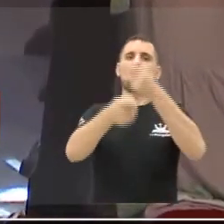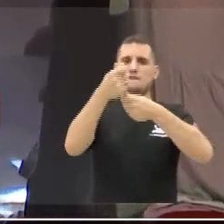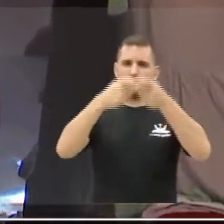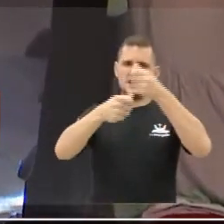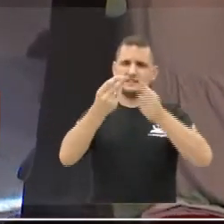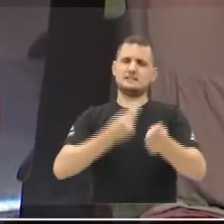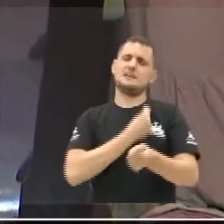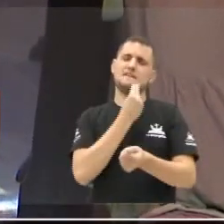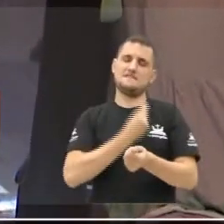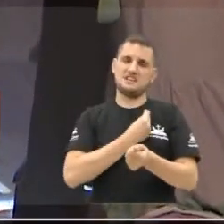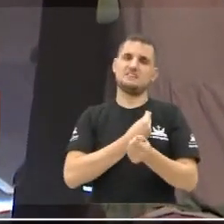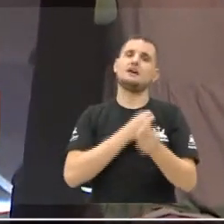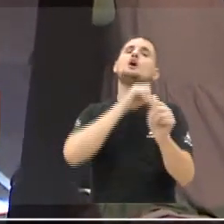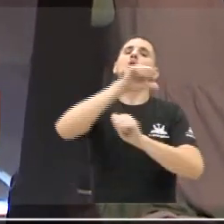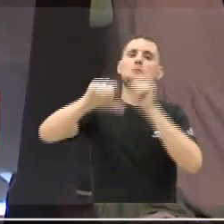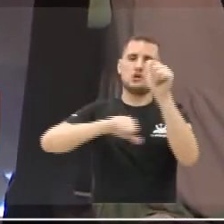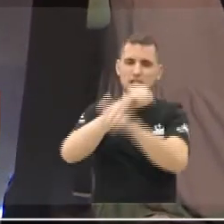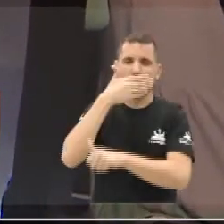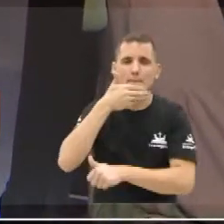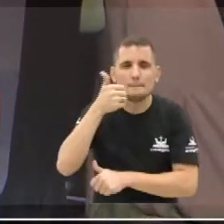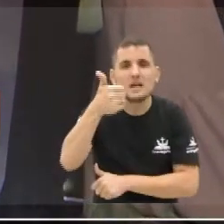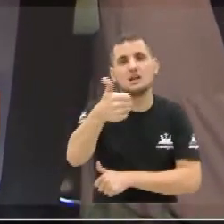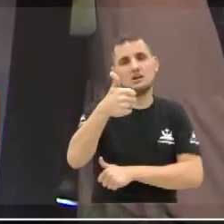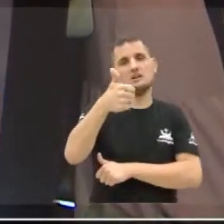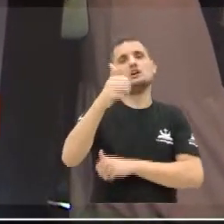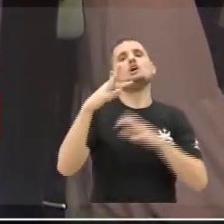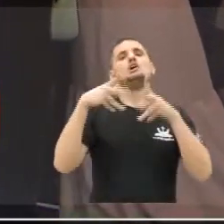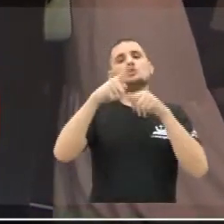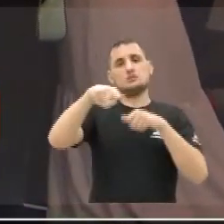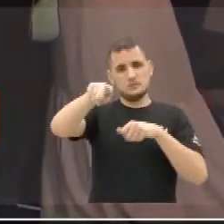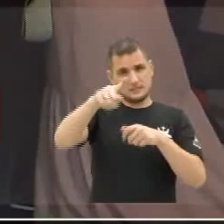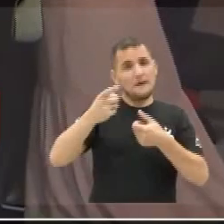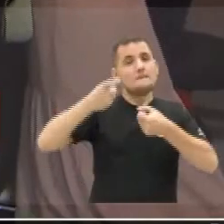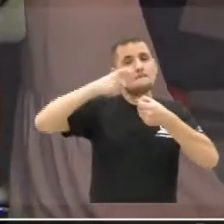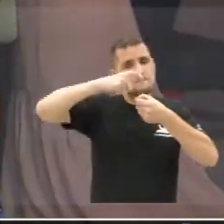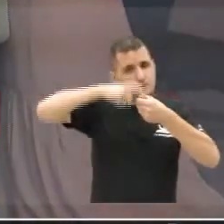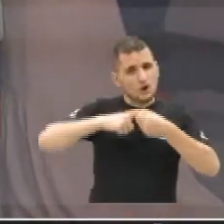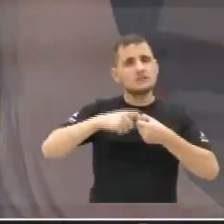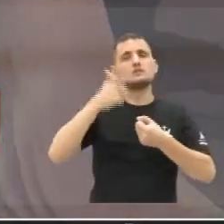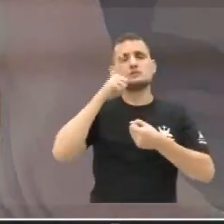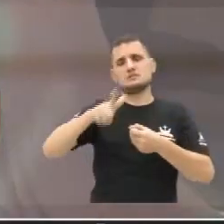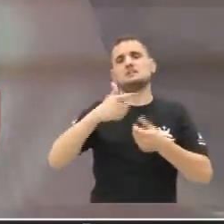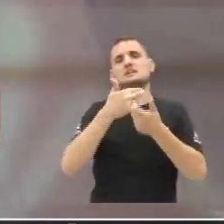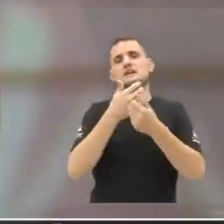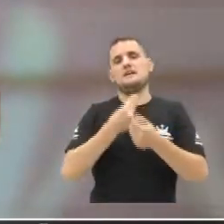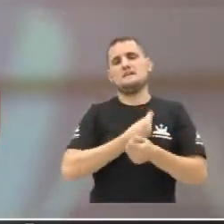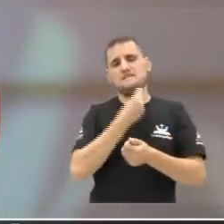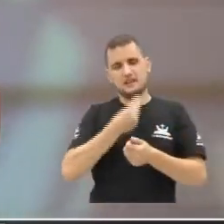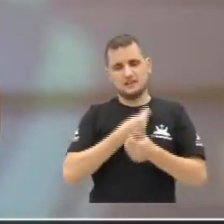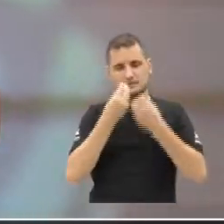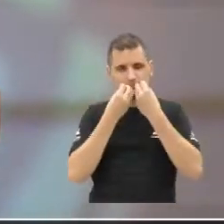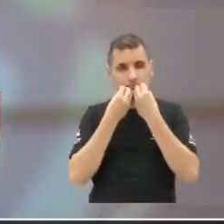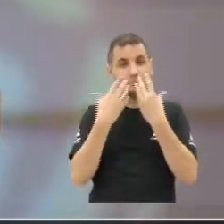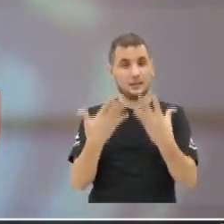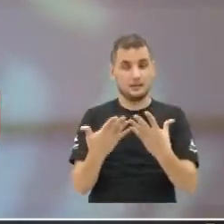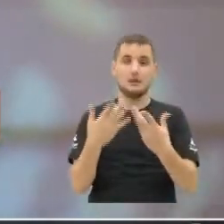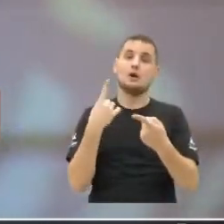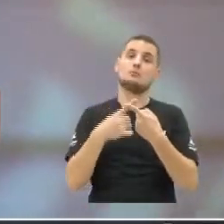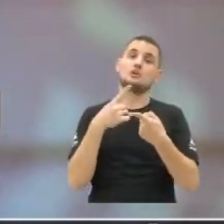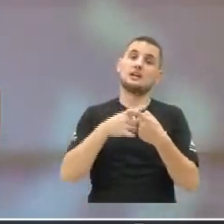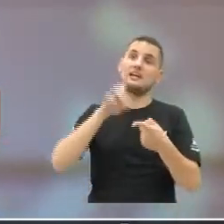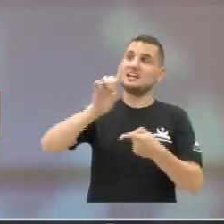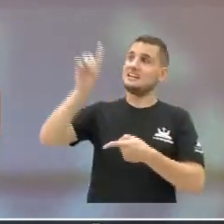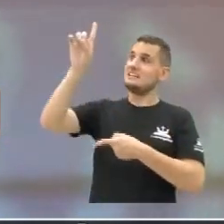você vai se reerguer, todas as suas condições vão ser reerguidas. Por quê? Porque